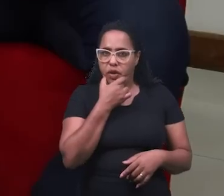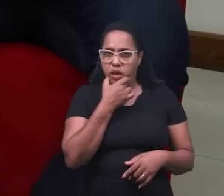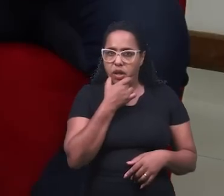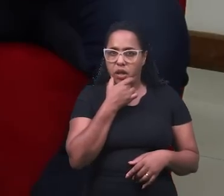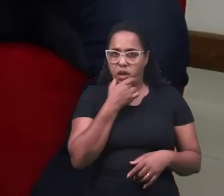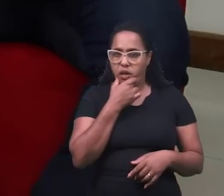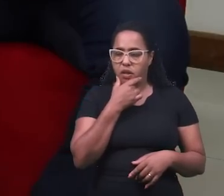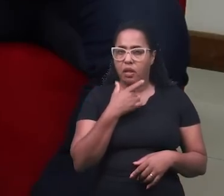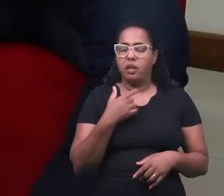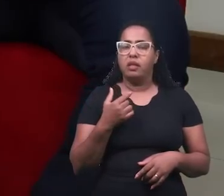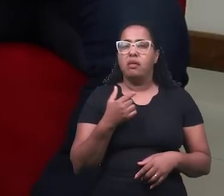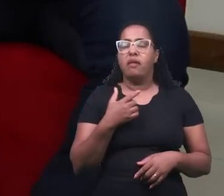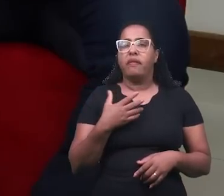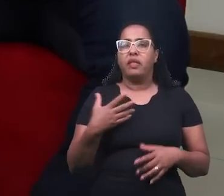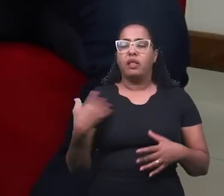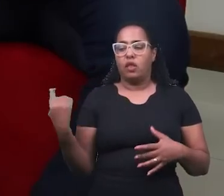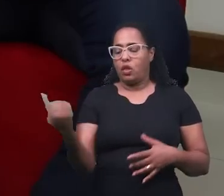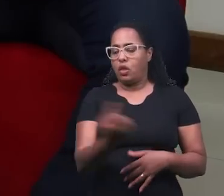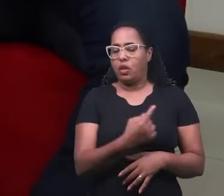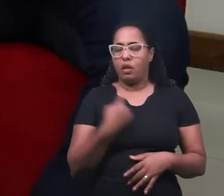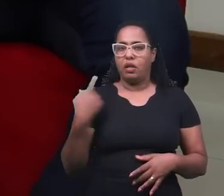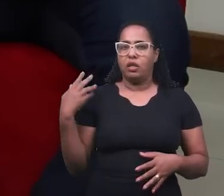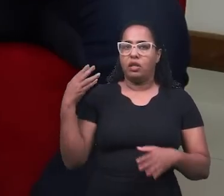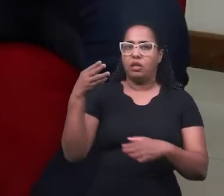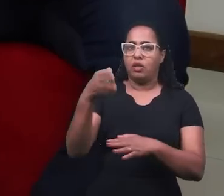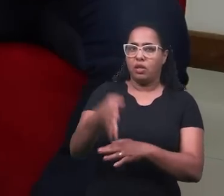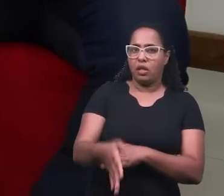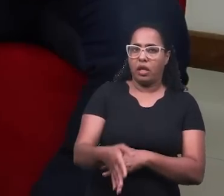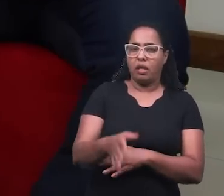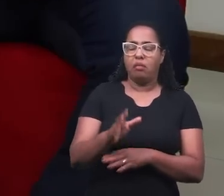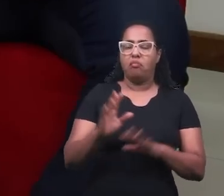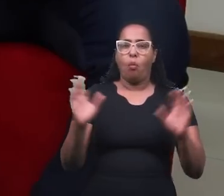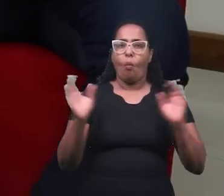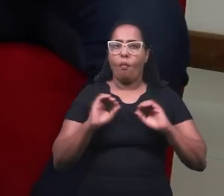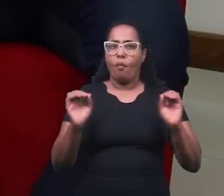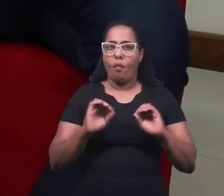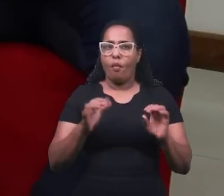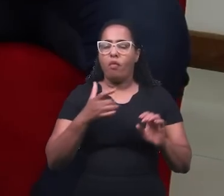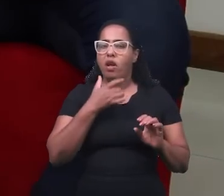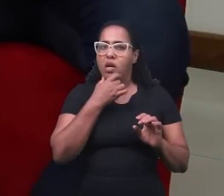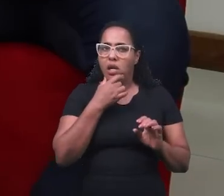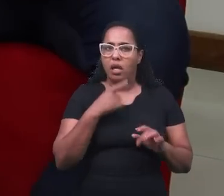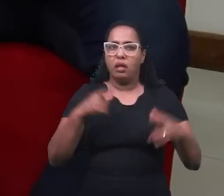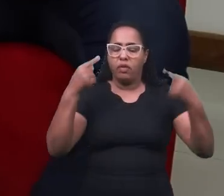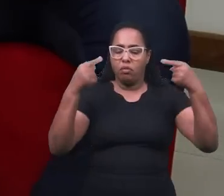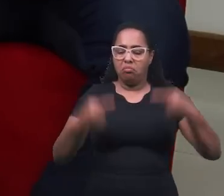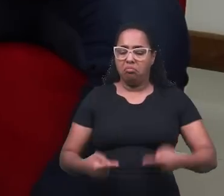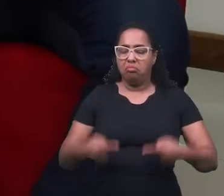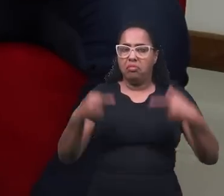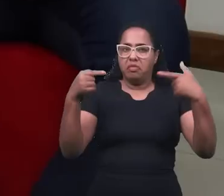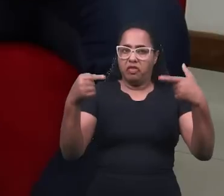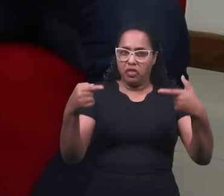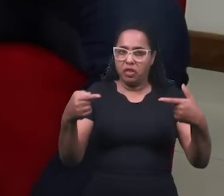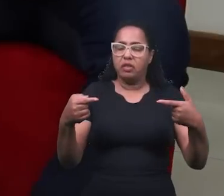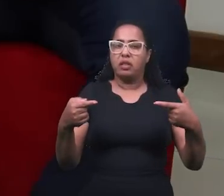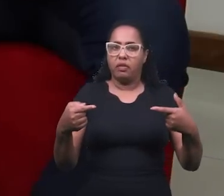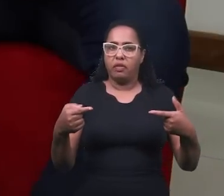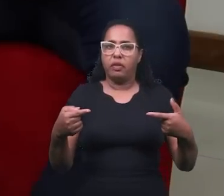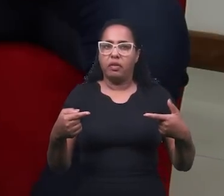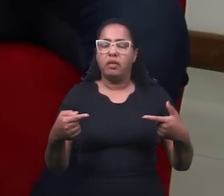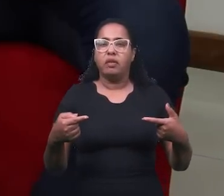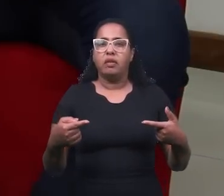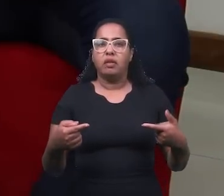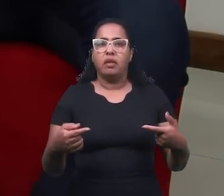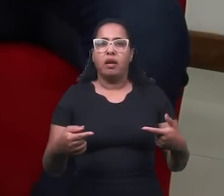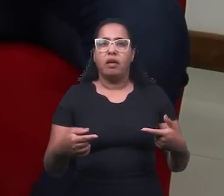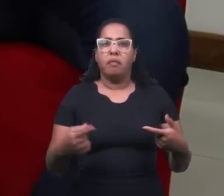no país, na verdade nós todos aqui chegamos sem o inglês, então isso foi um desafio muito grande.